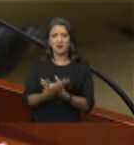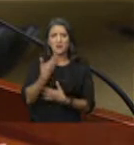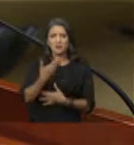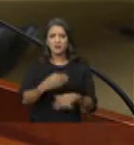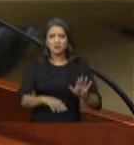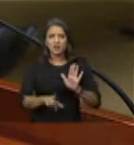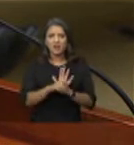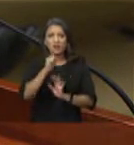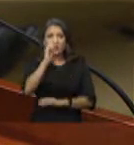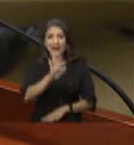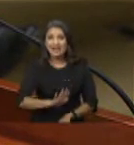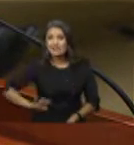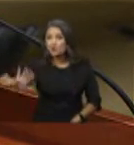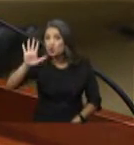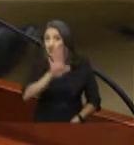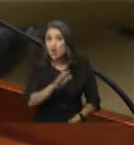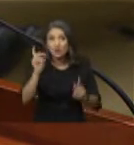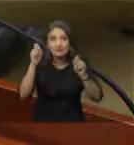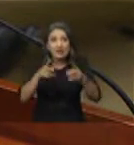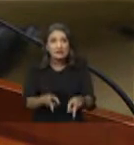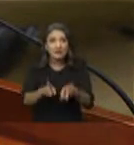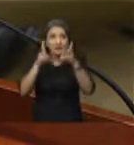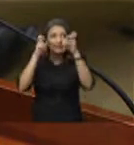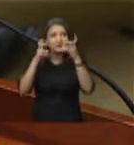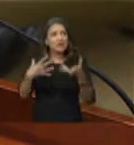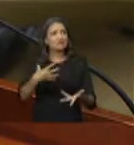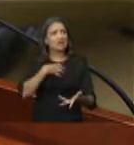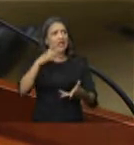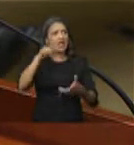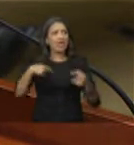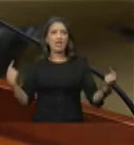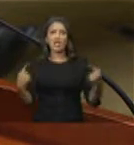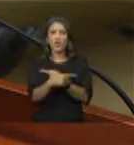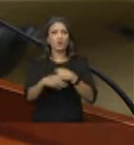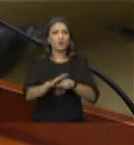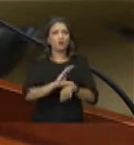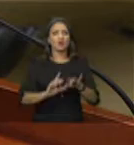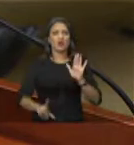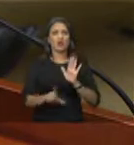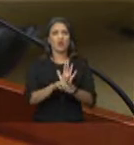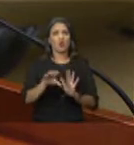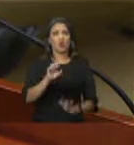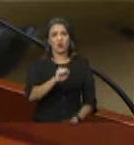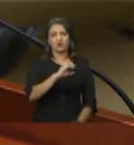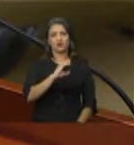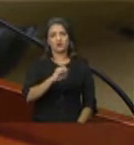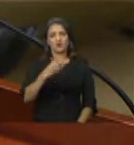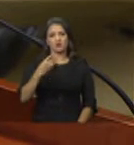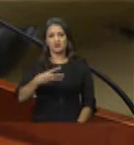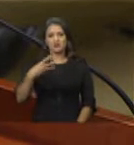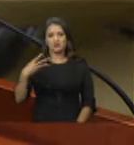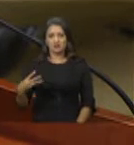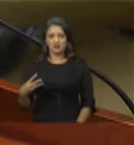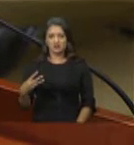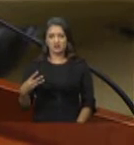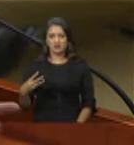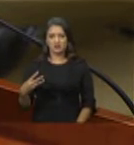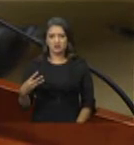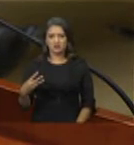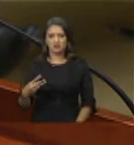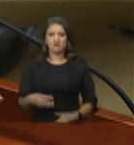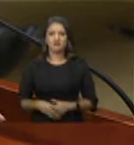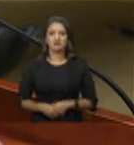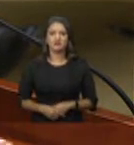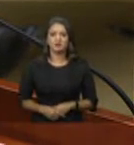inteiro transpirava a inconstitucionalidade da Lei 1083 artigo primeiro e todos